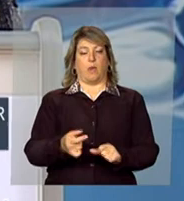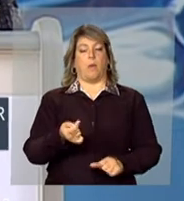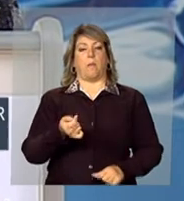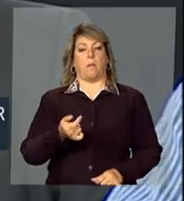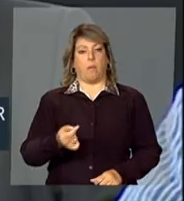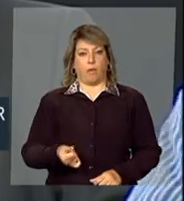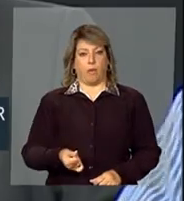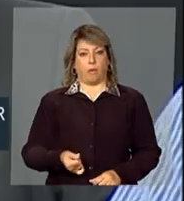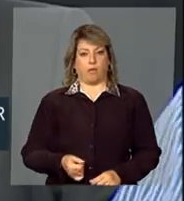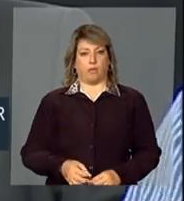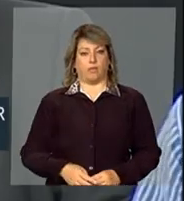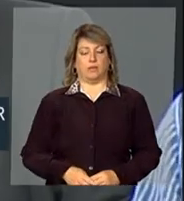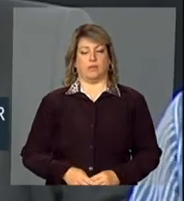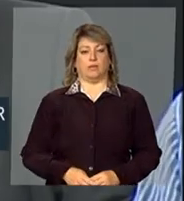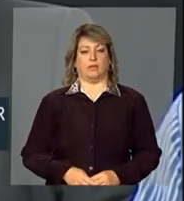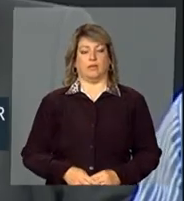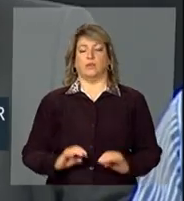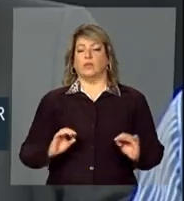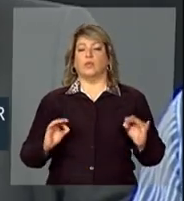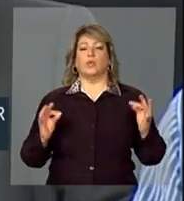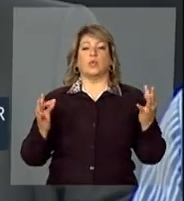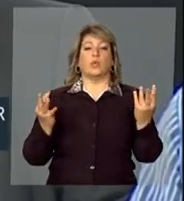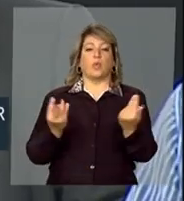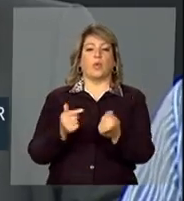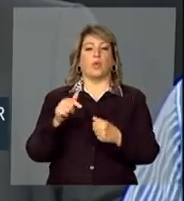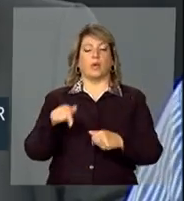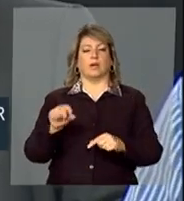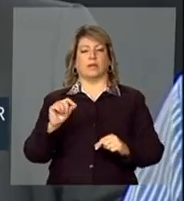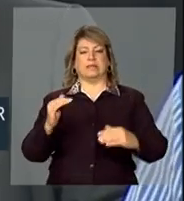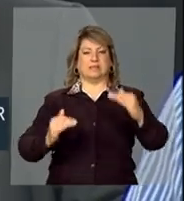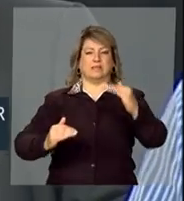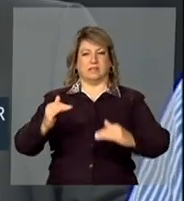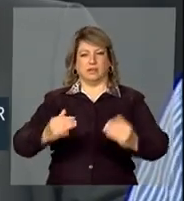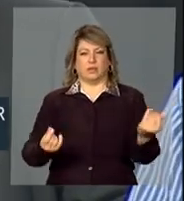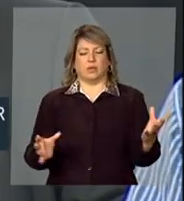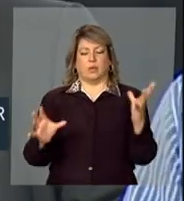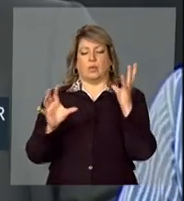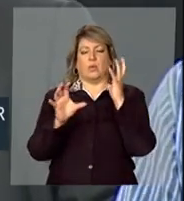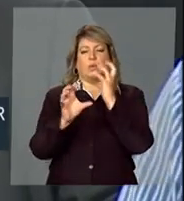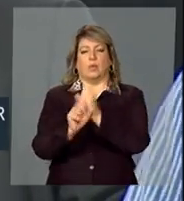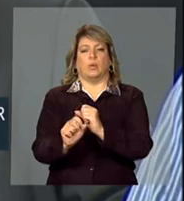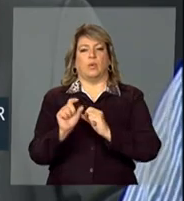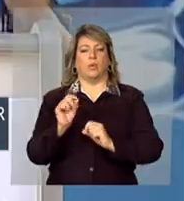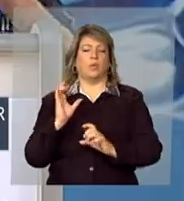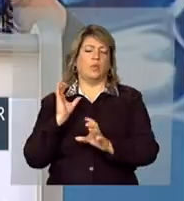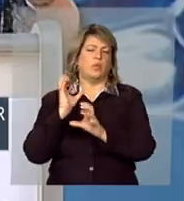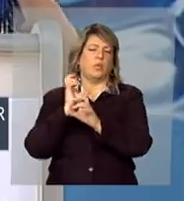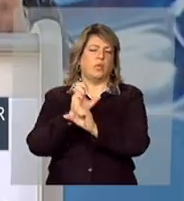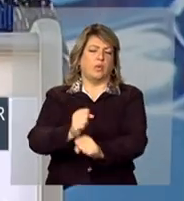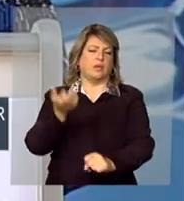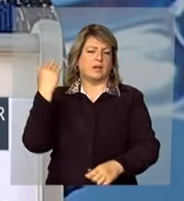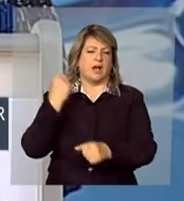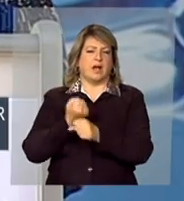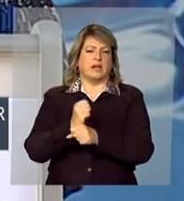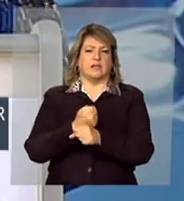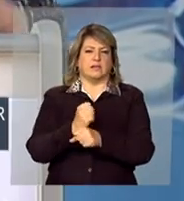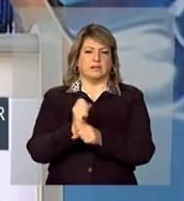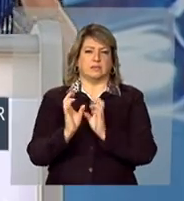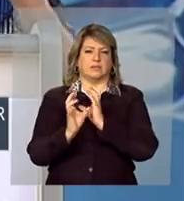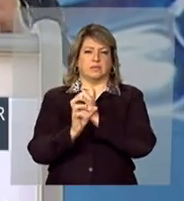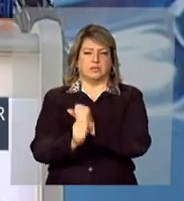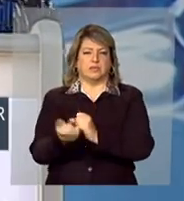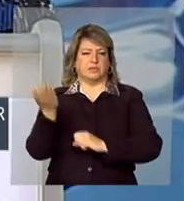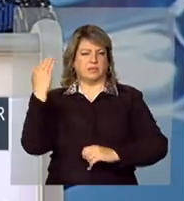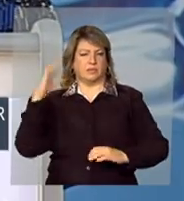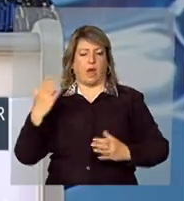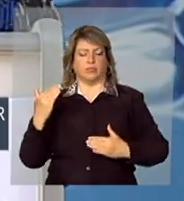pouco toda essa desigualdade acumulada ao longo de anos e anos.